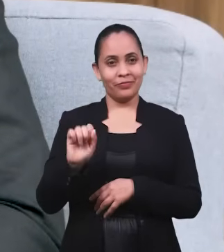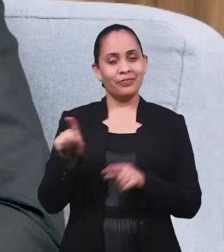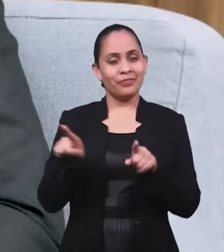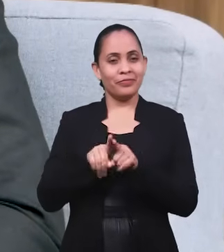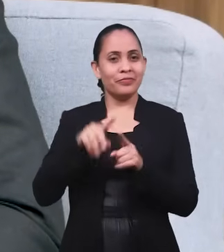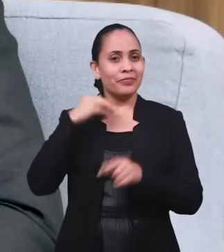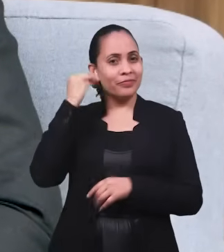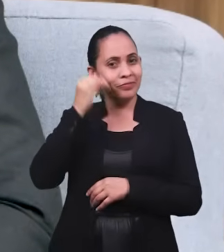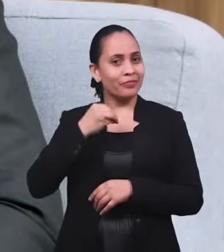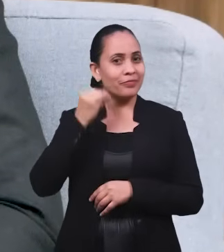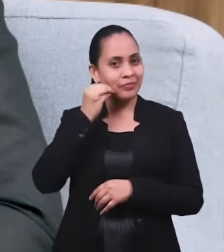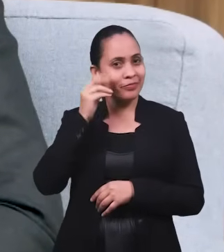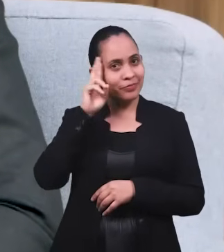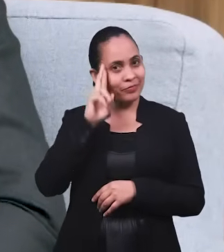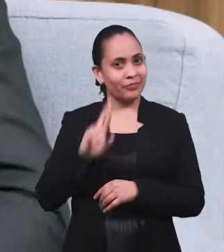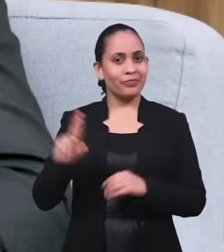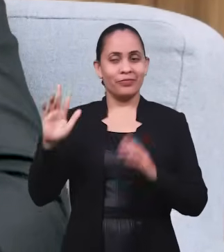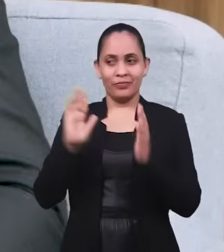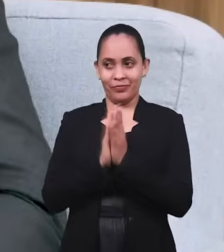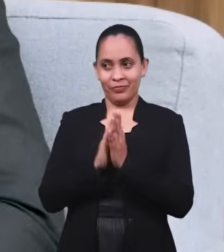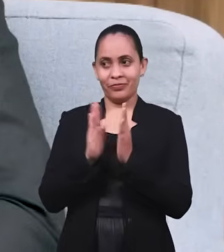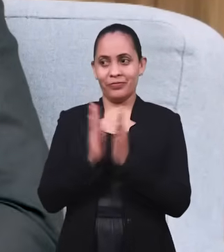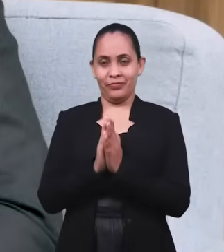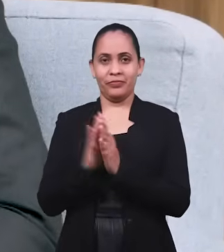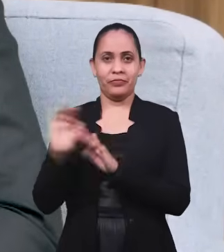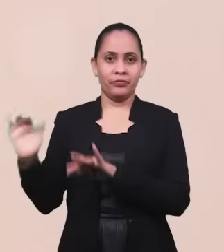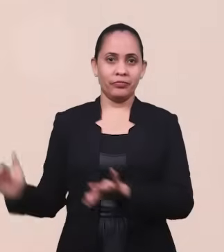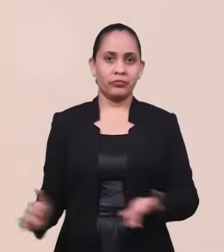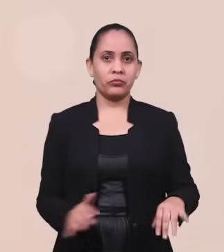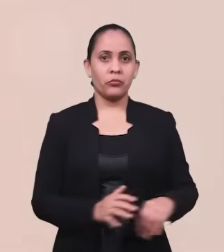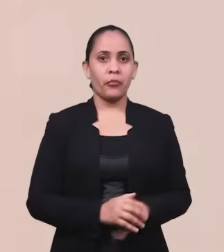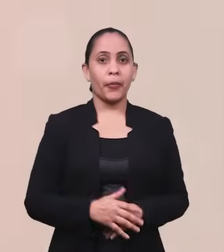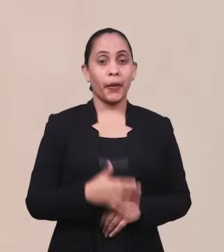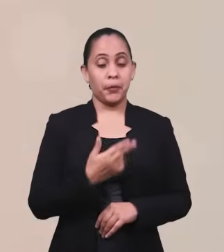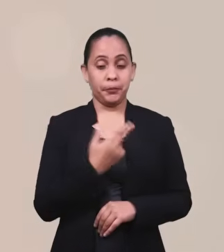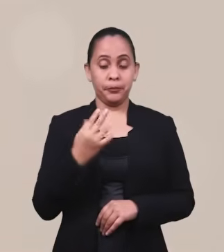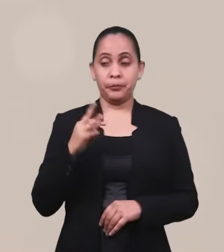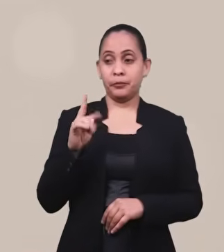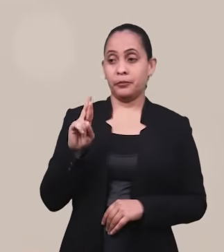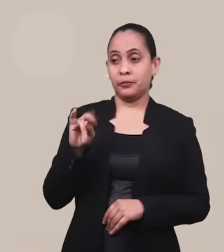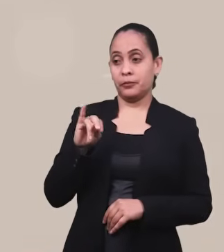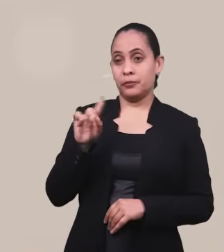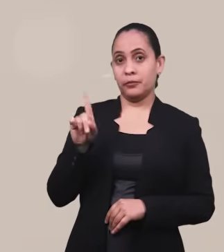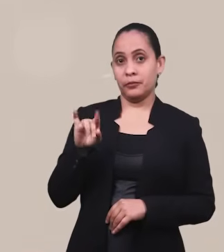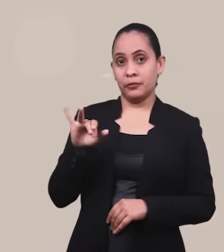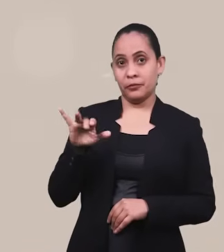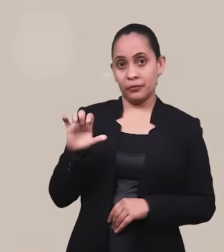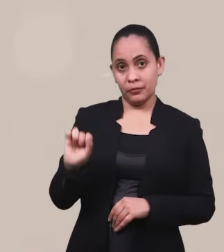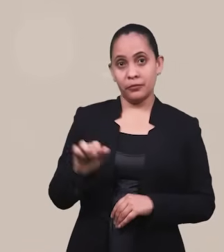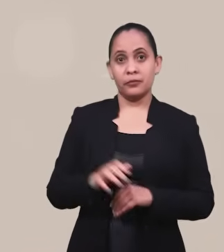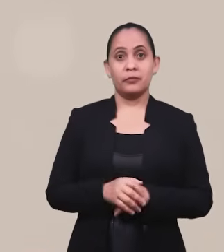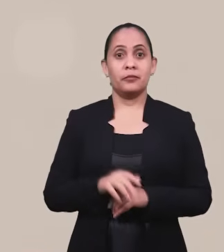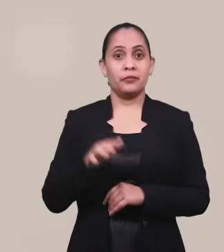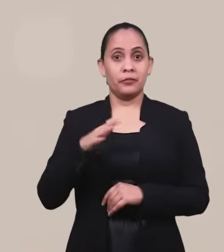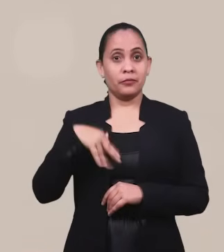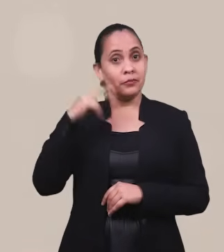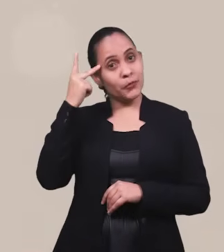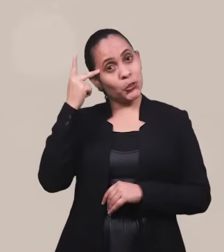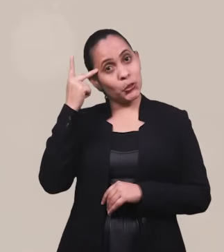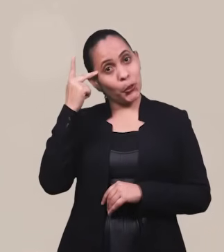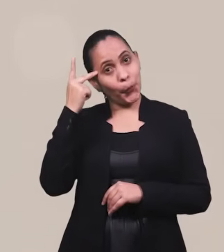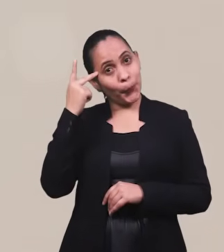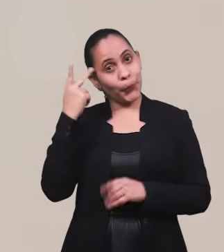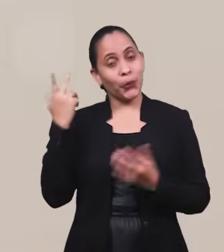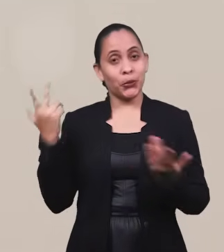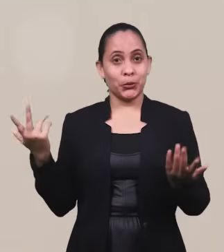uma experiência com oração e vai nos contar. Meu nome é Terezinha, sou do Sertãozinho,